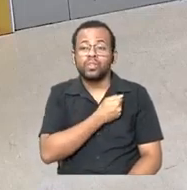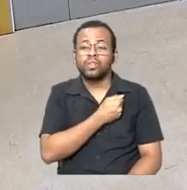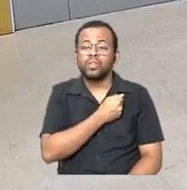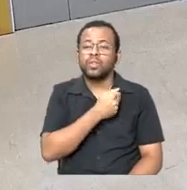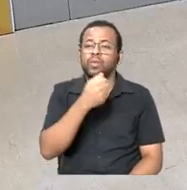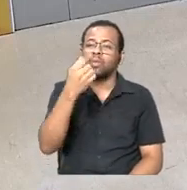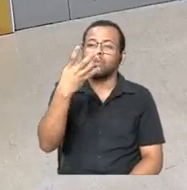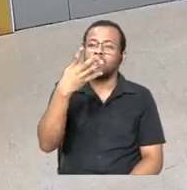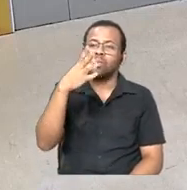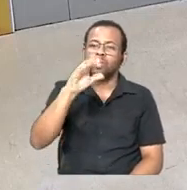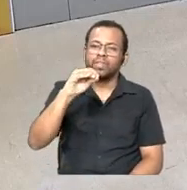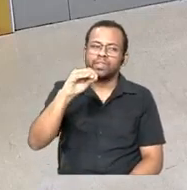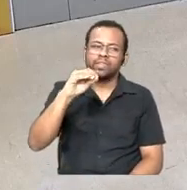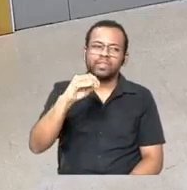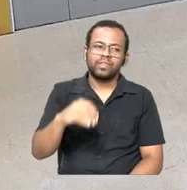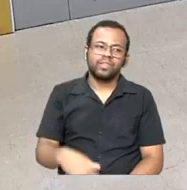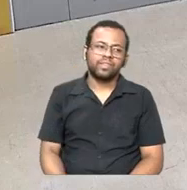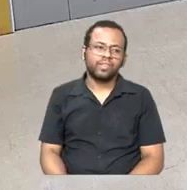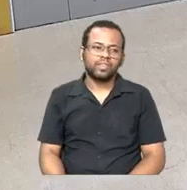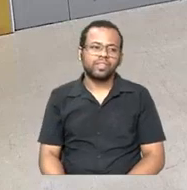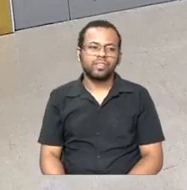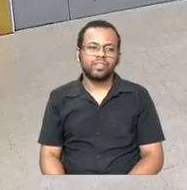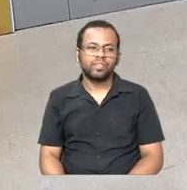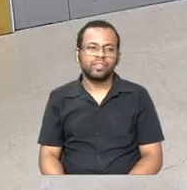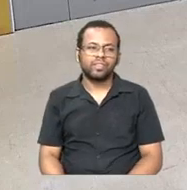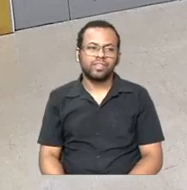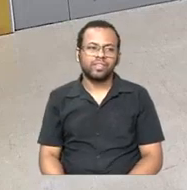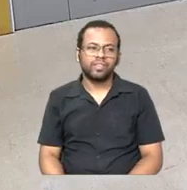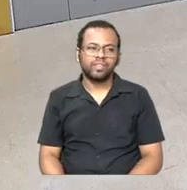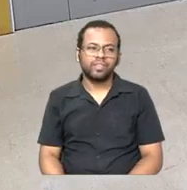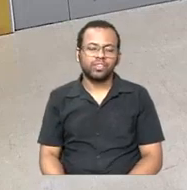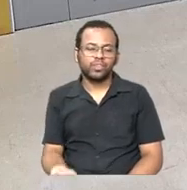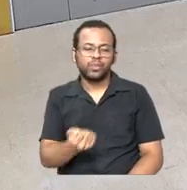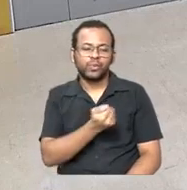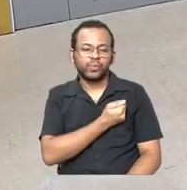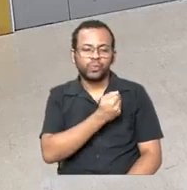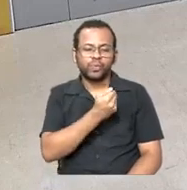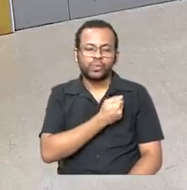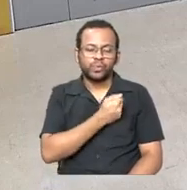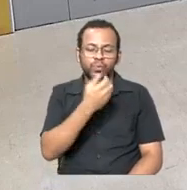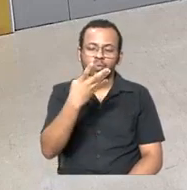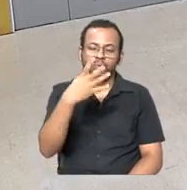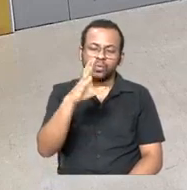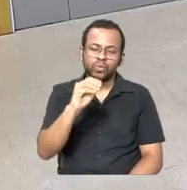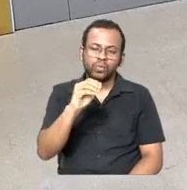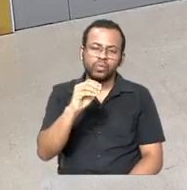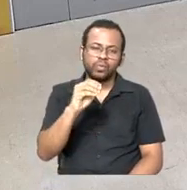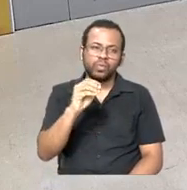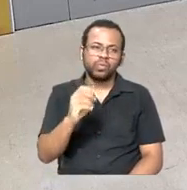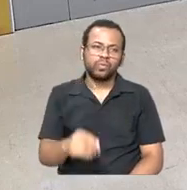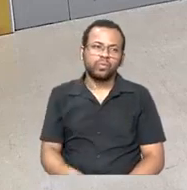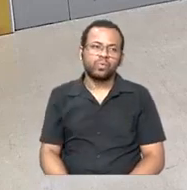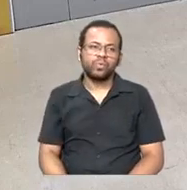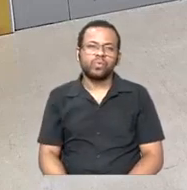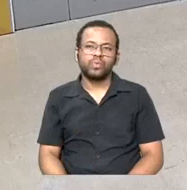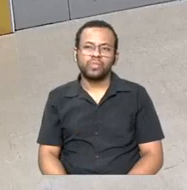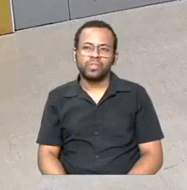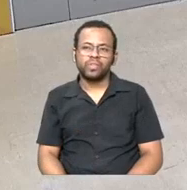painel 40 40 40 vai lá com 412121